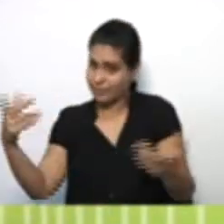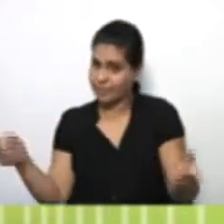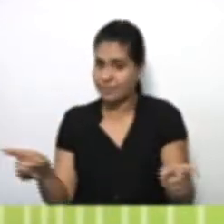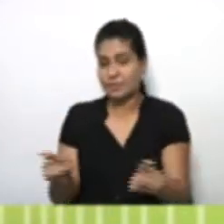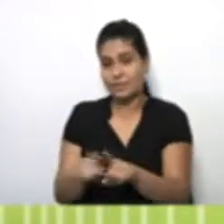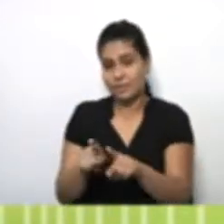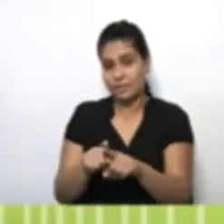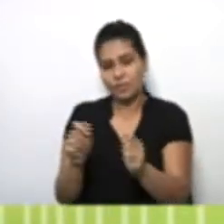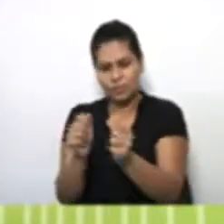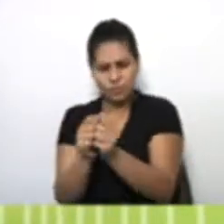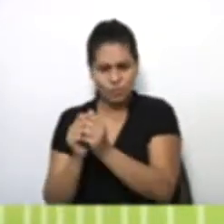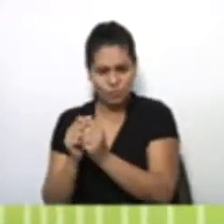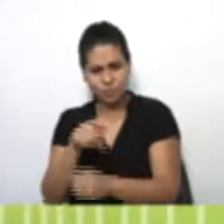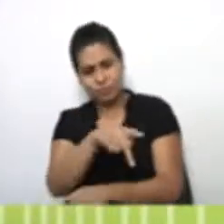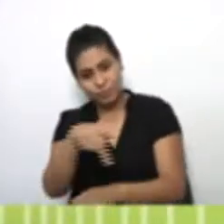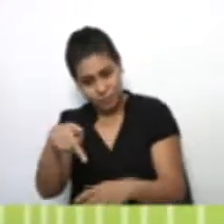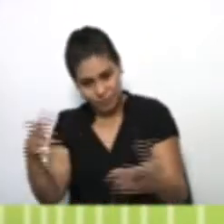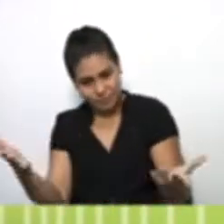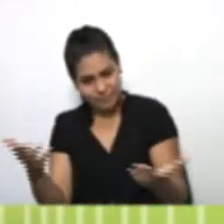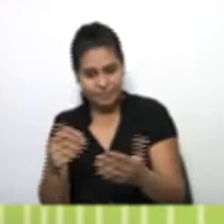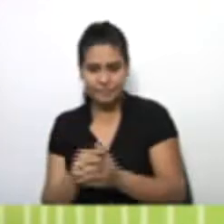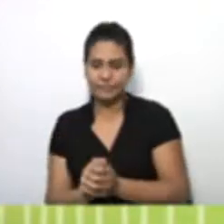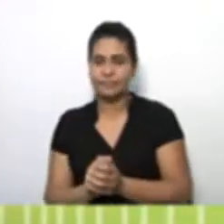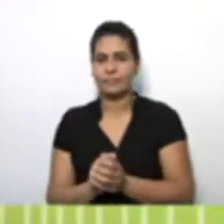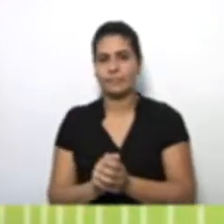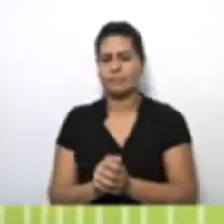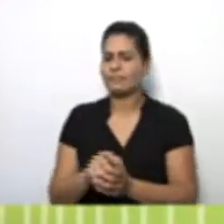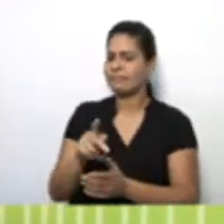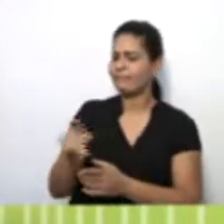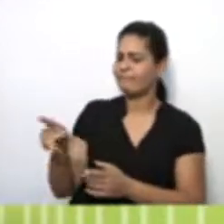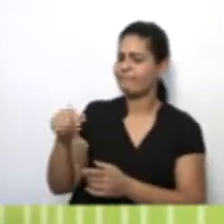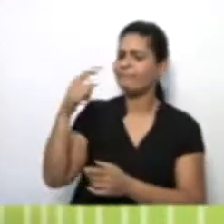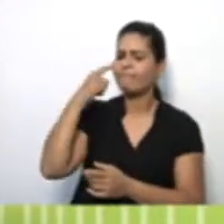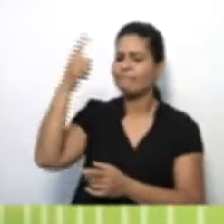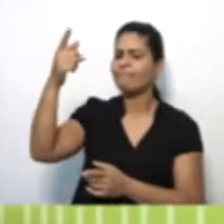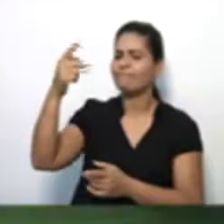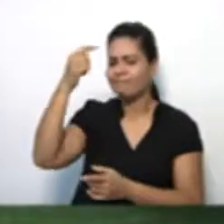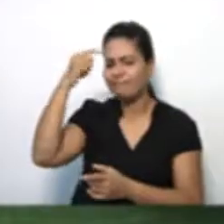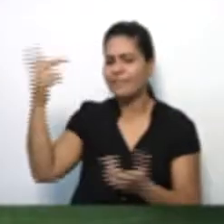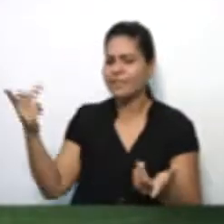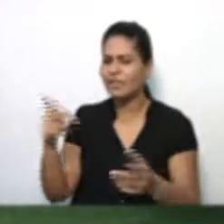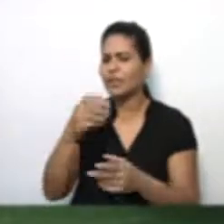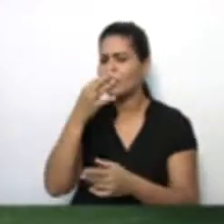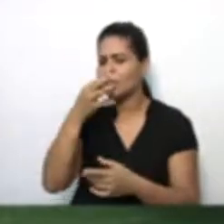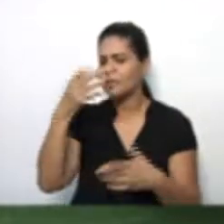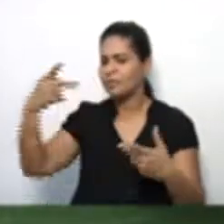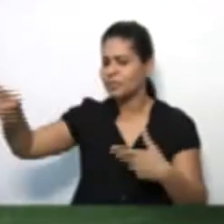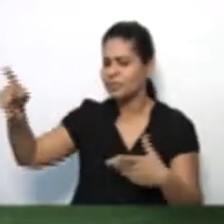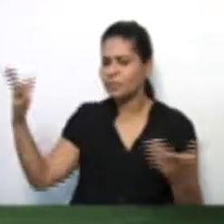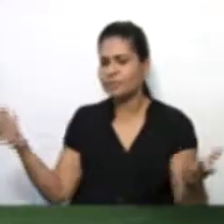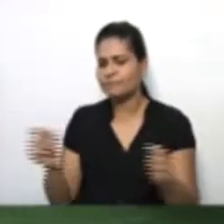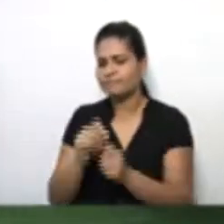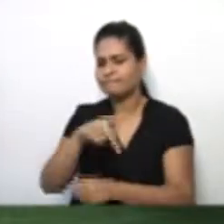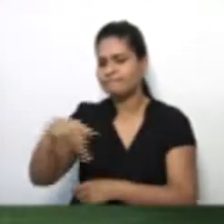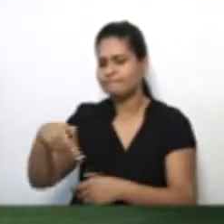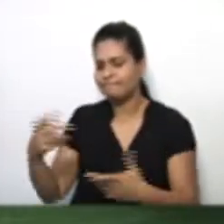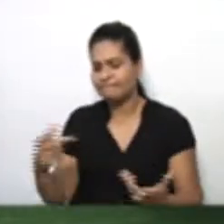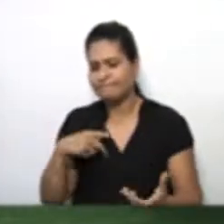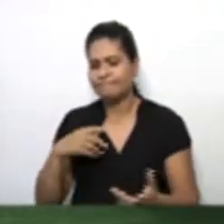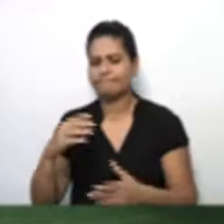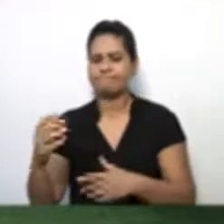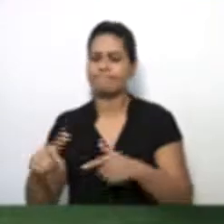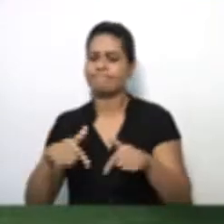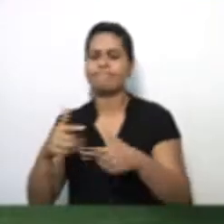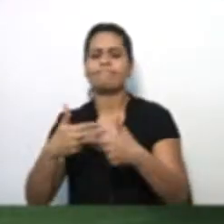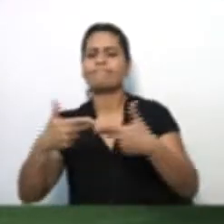ó, nos acompanhando, não é verdade? Professor Everton, o que o senhor acha aí, professor, dessa questão das organizações, a produção de bens e